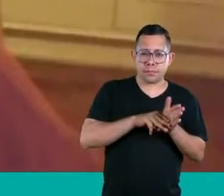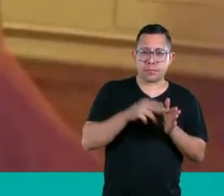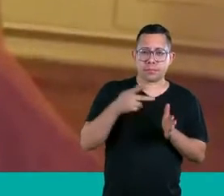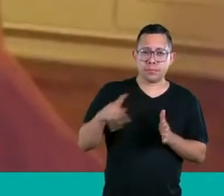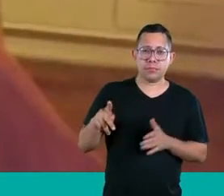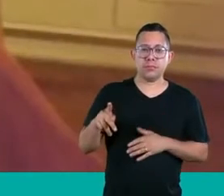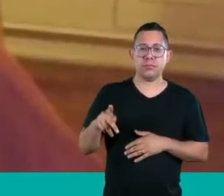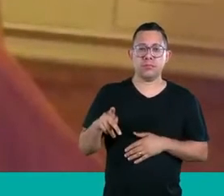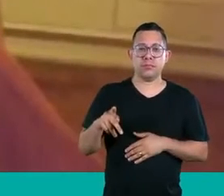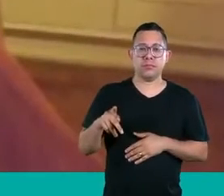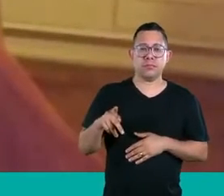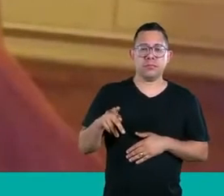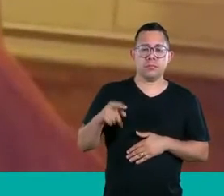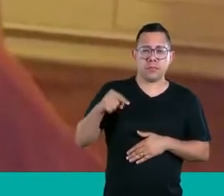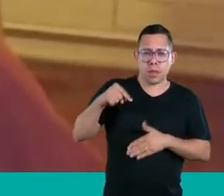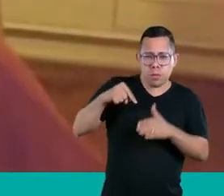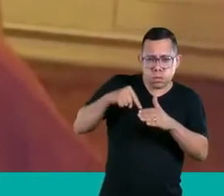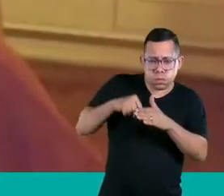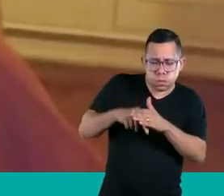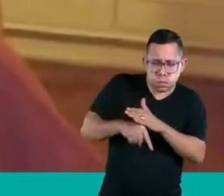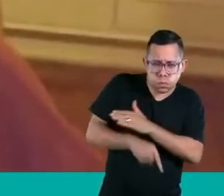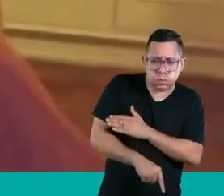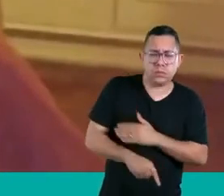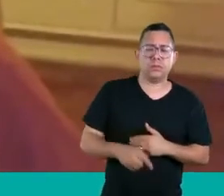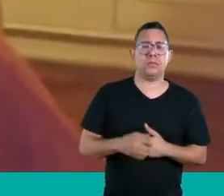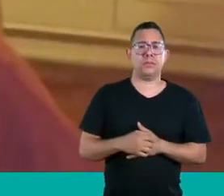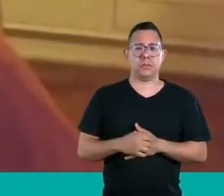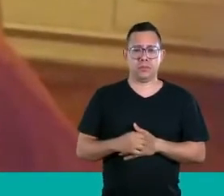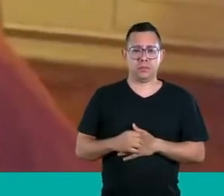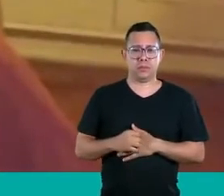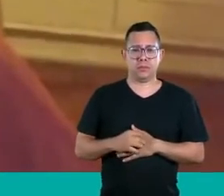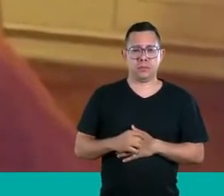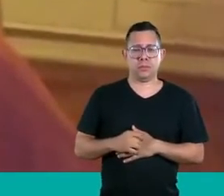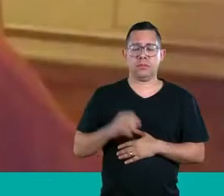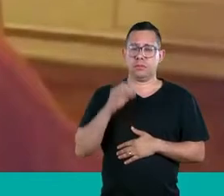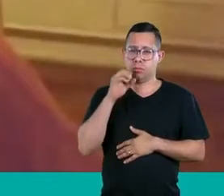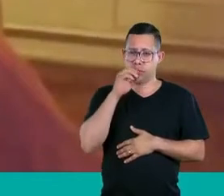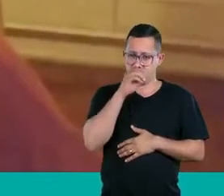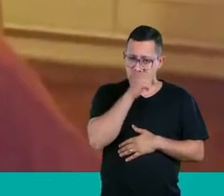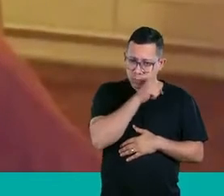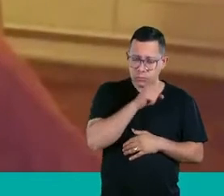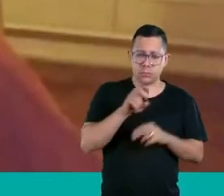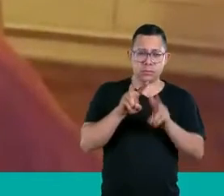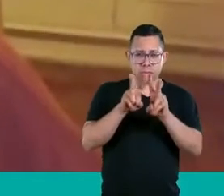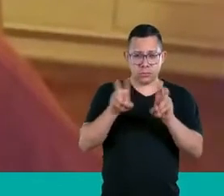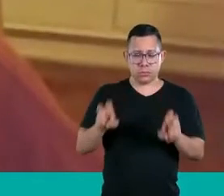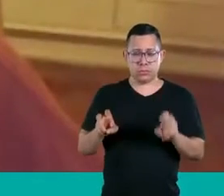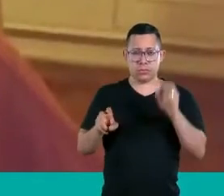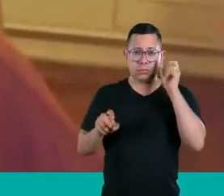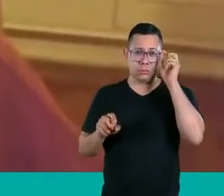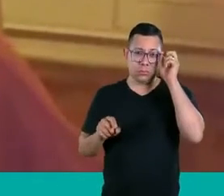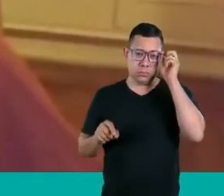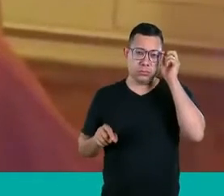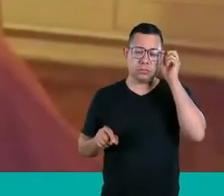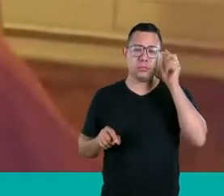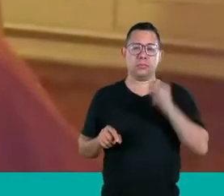obra mais densa e completa. Uma palhinha muito rápida sobre a sua obra,